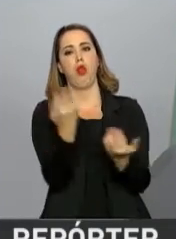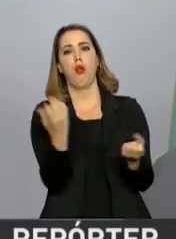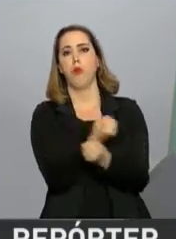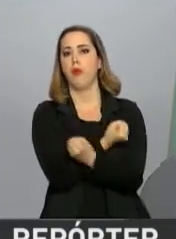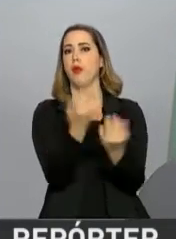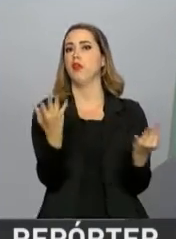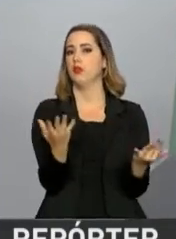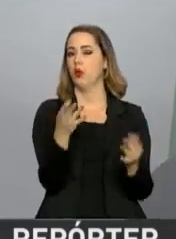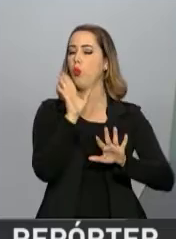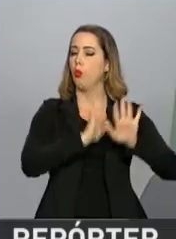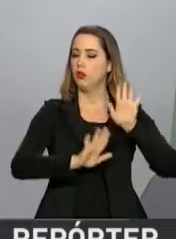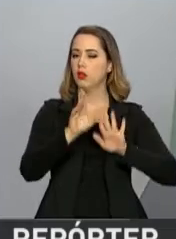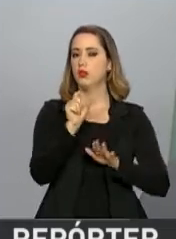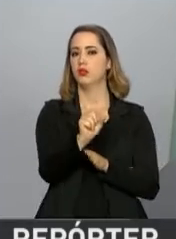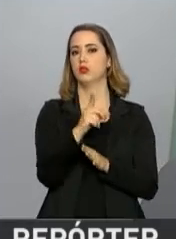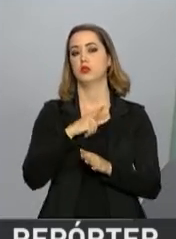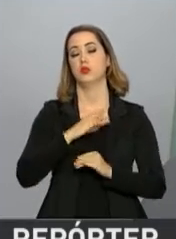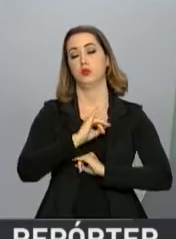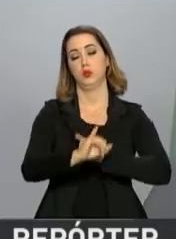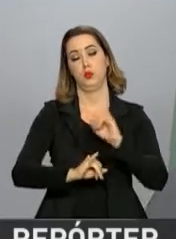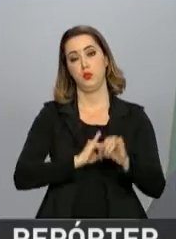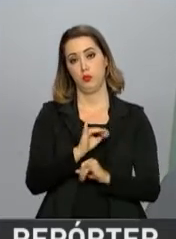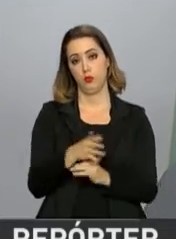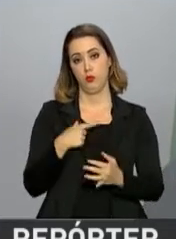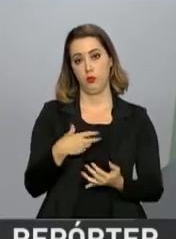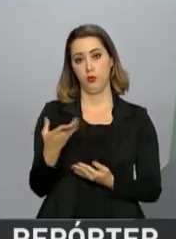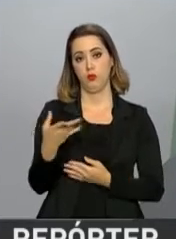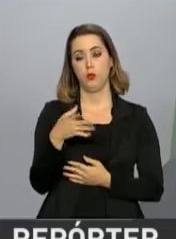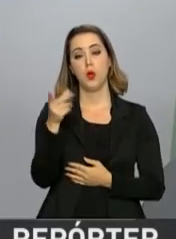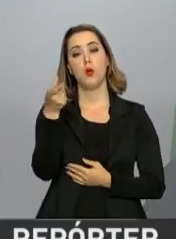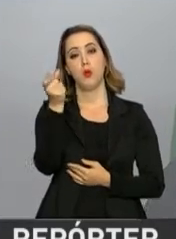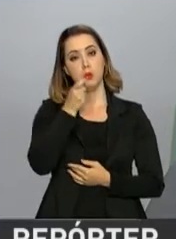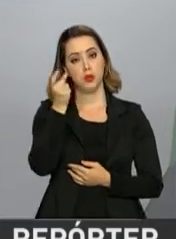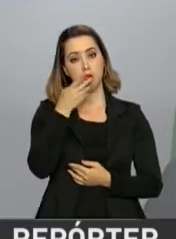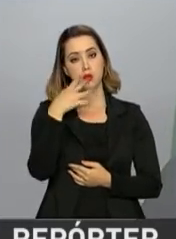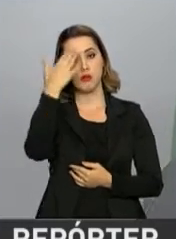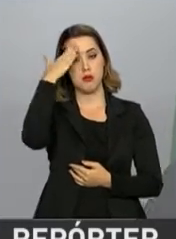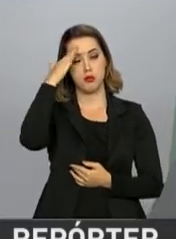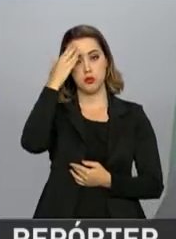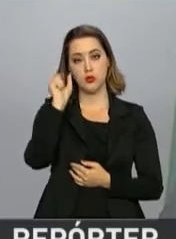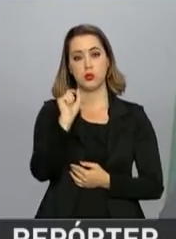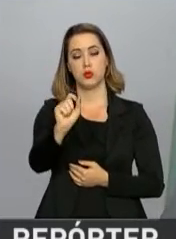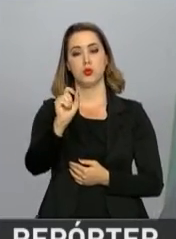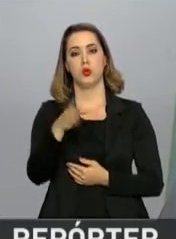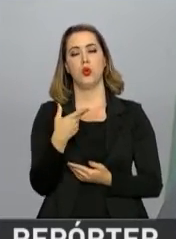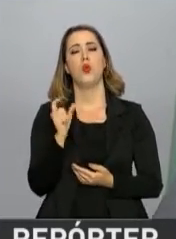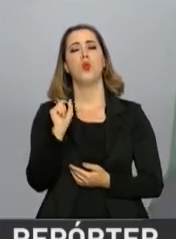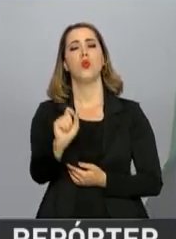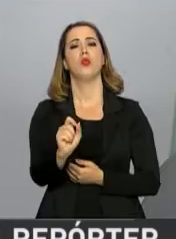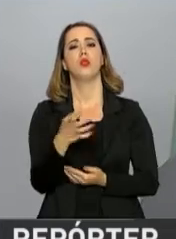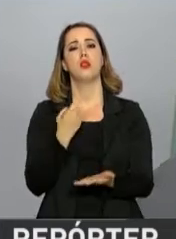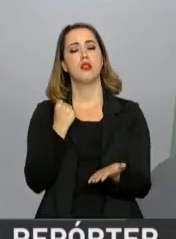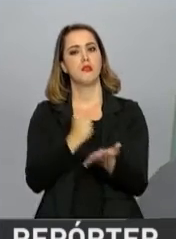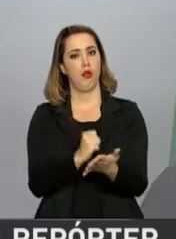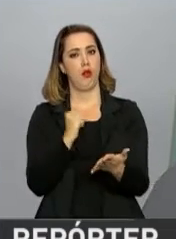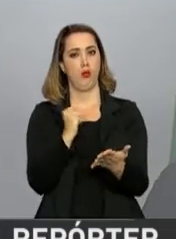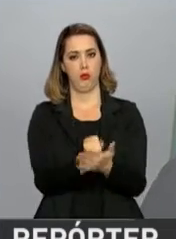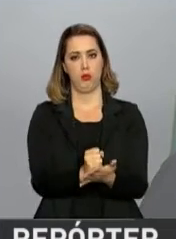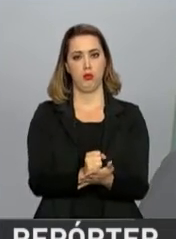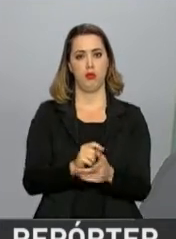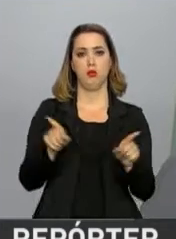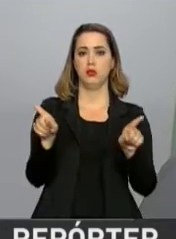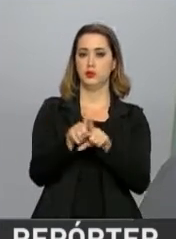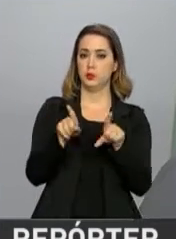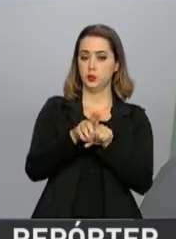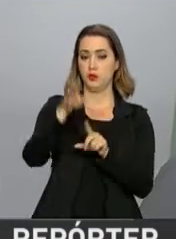internet trazem informações interessantes consumidor entender o que ele está contratando e também saber